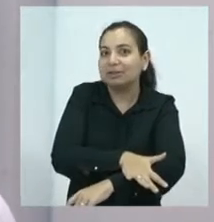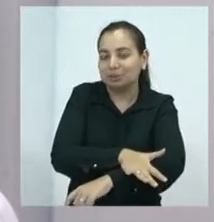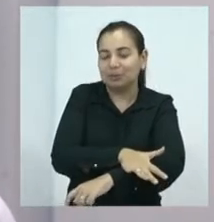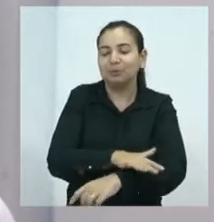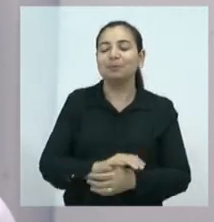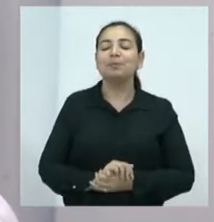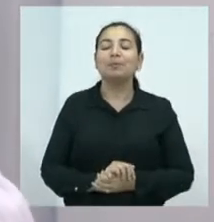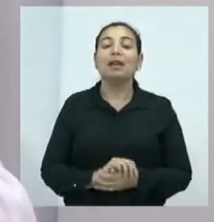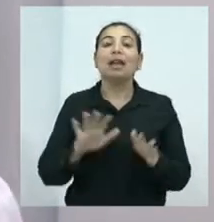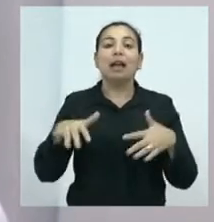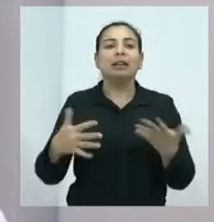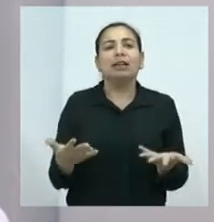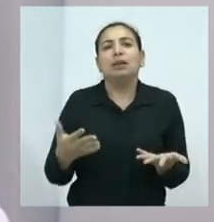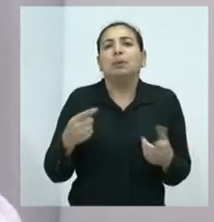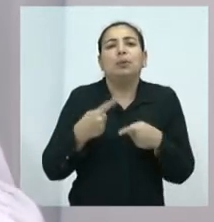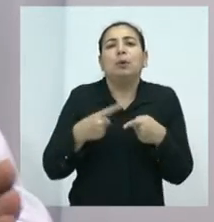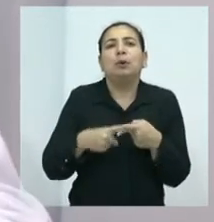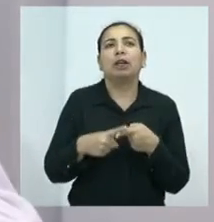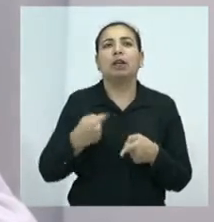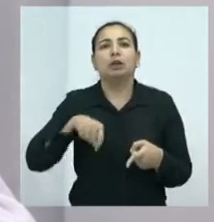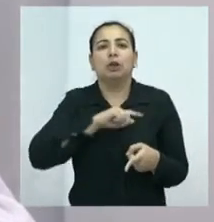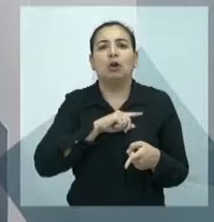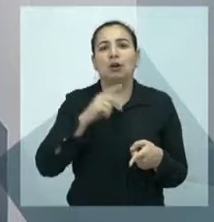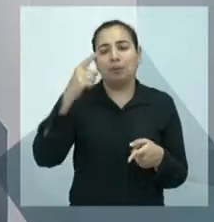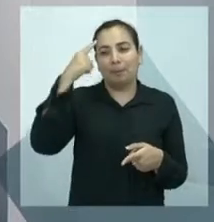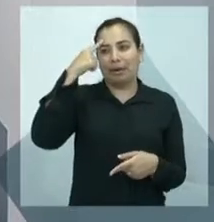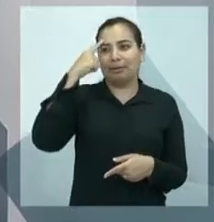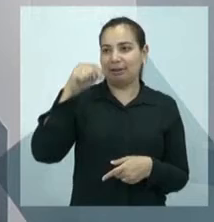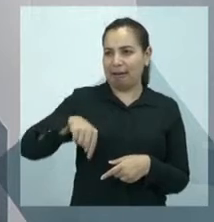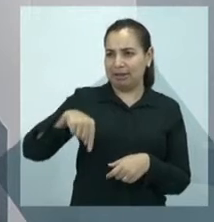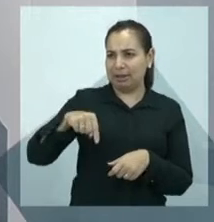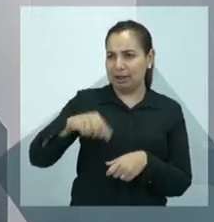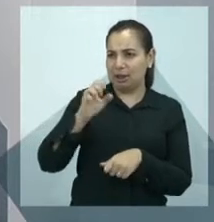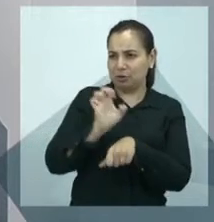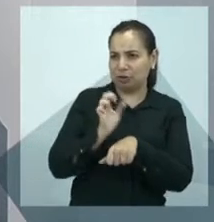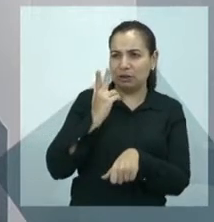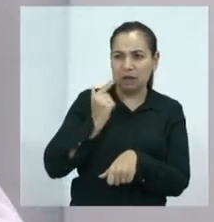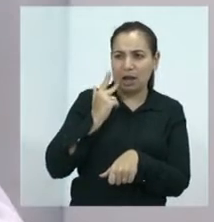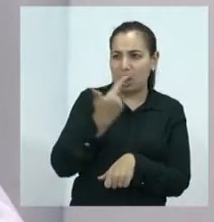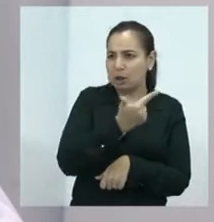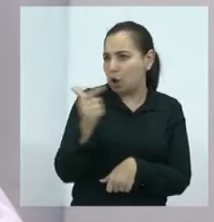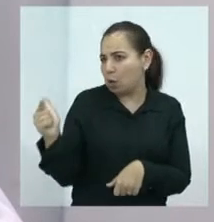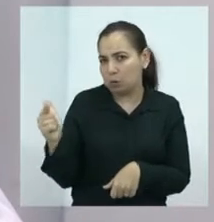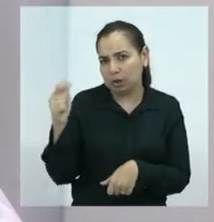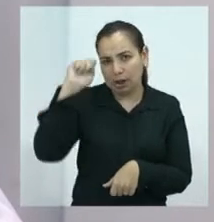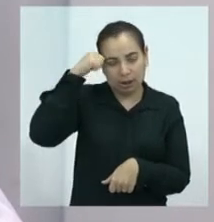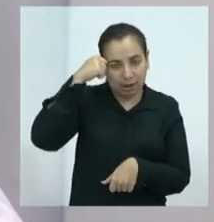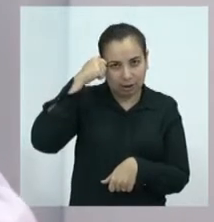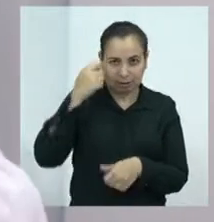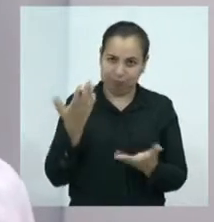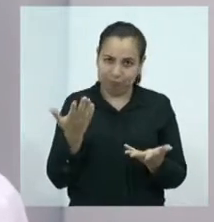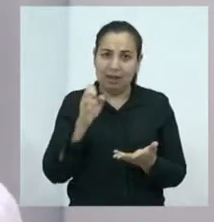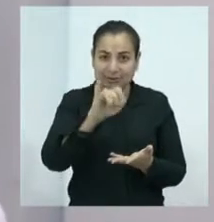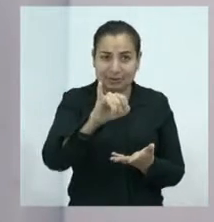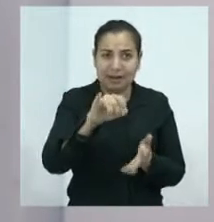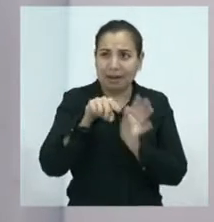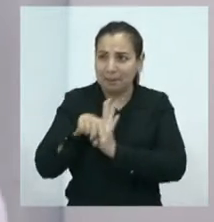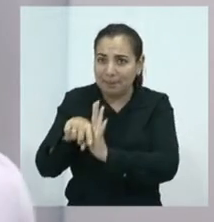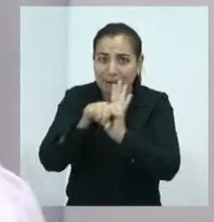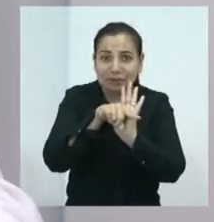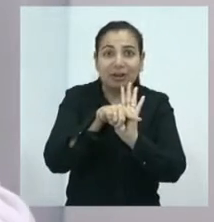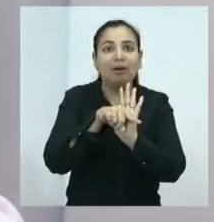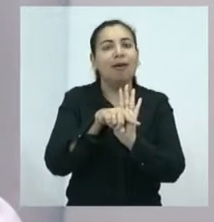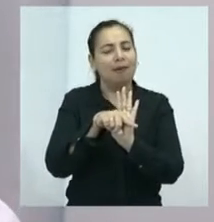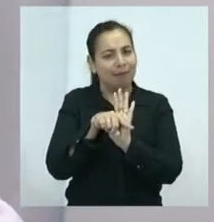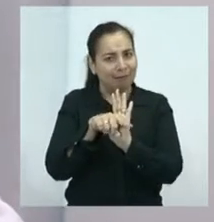estado que a gente vive sob um estigma de que no Ceará não tem negro, né? E se a gente observar estatisticamente, o Ceará tem mais negro